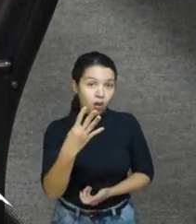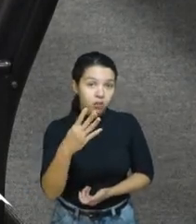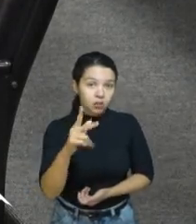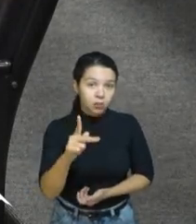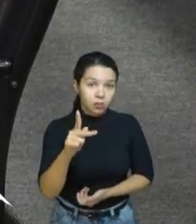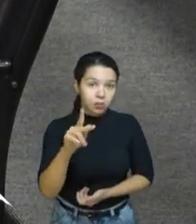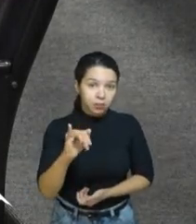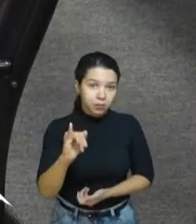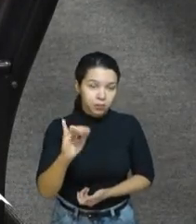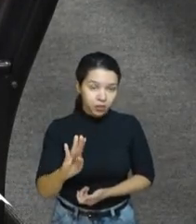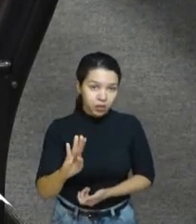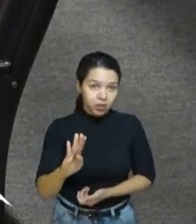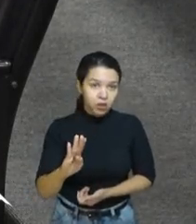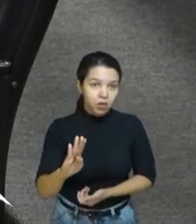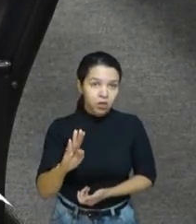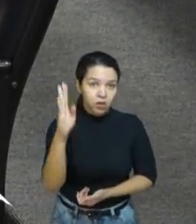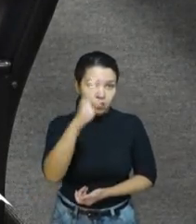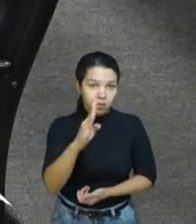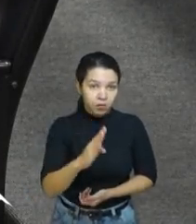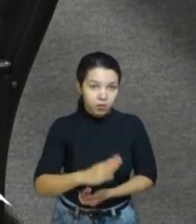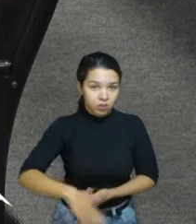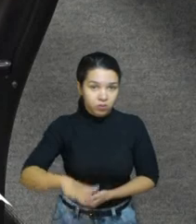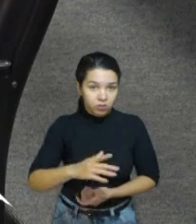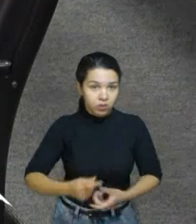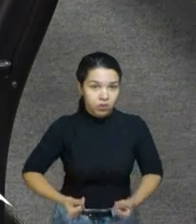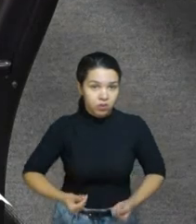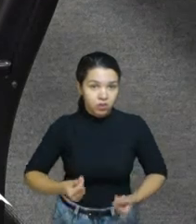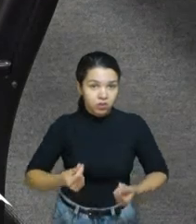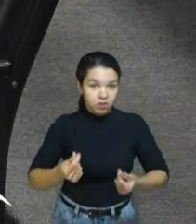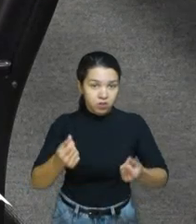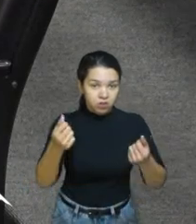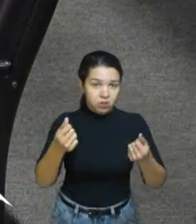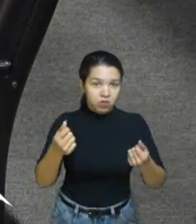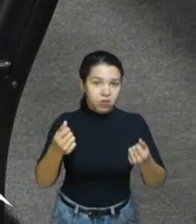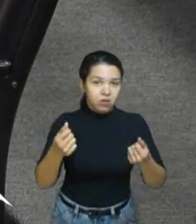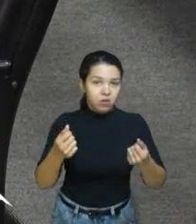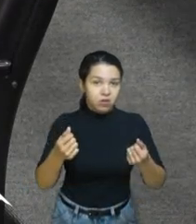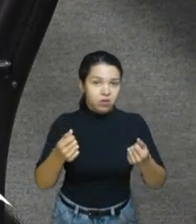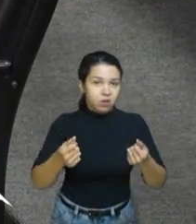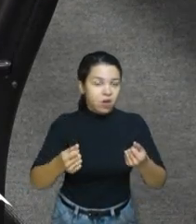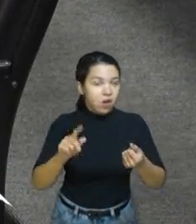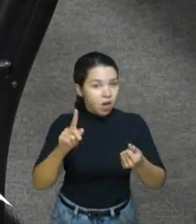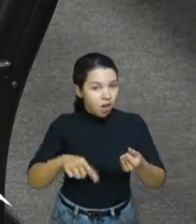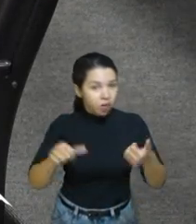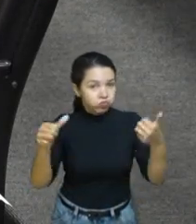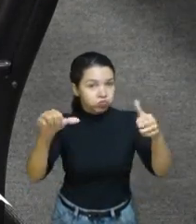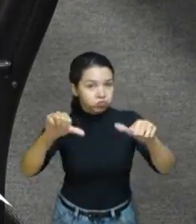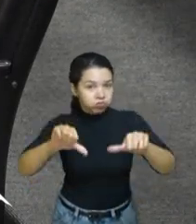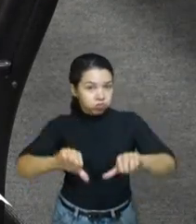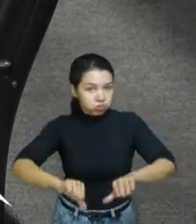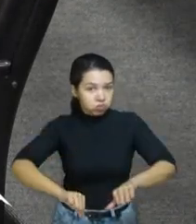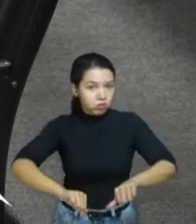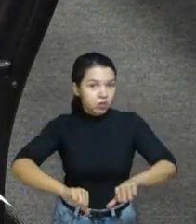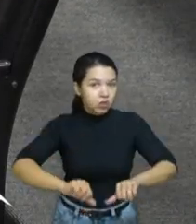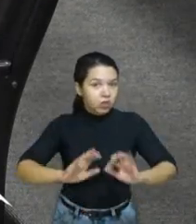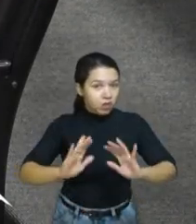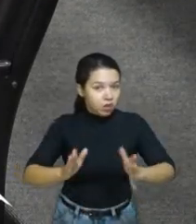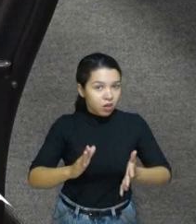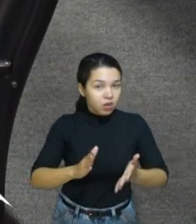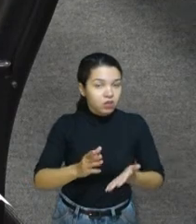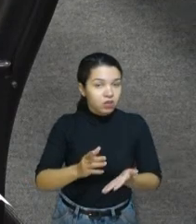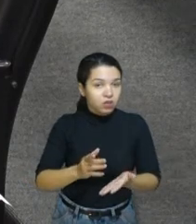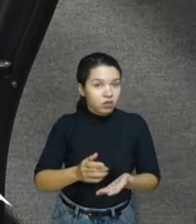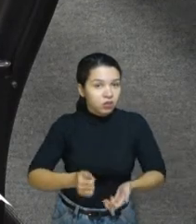PIBs brasileiros, toda a riqueza gerada no Brasil, só gasto em tragédia. Então, são trilhões que